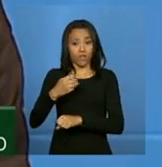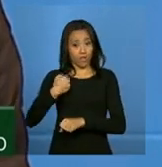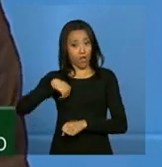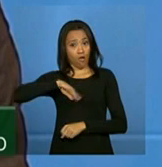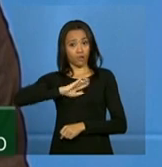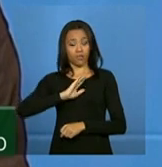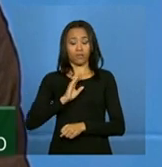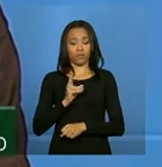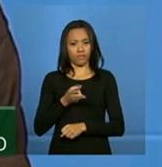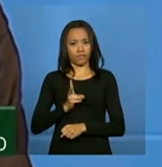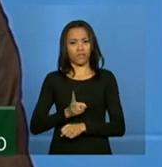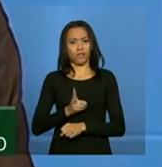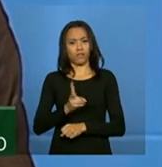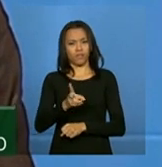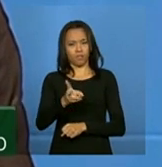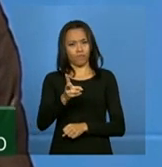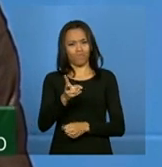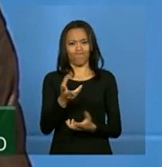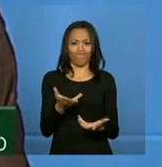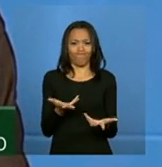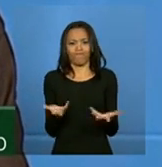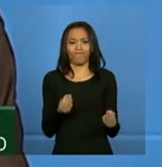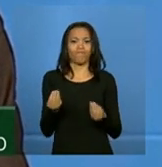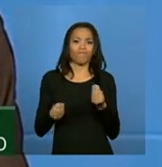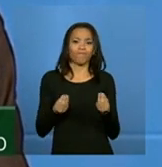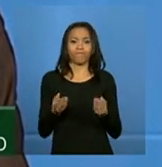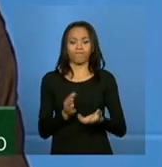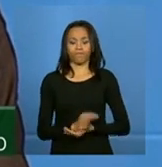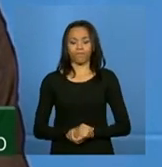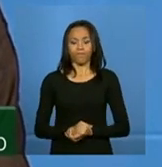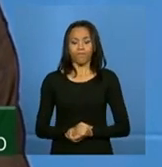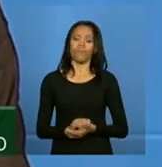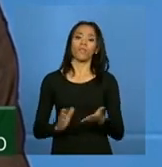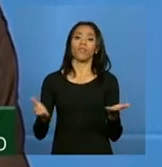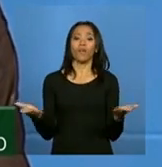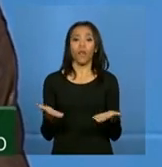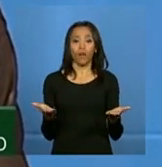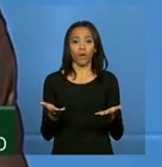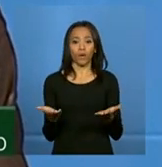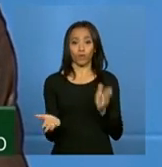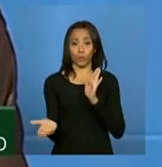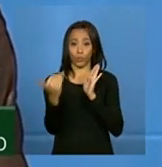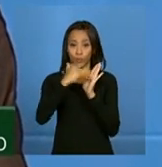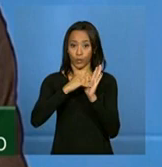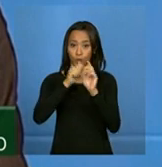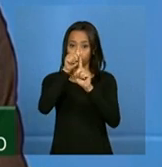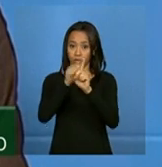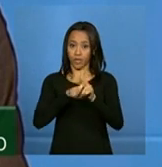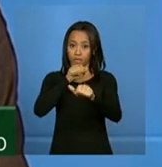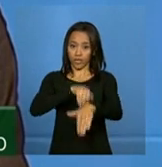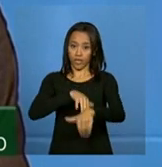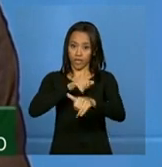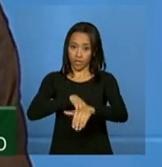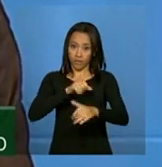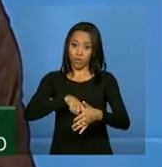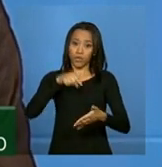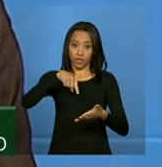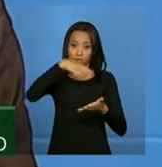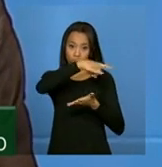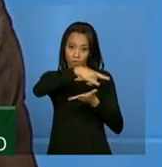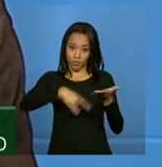vamos estar levando a questão seriamente. Agora, no último mês de setembro, a Convenção Internacional